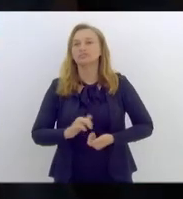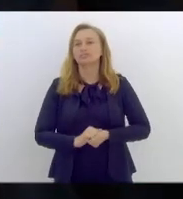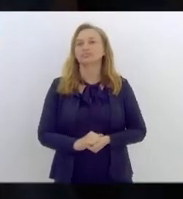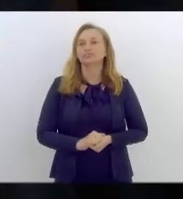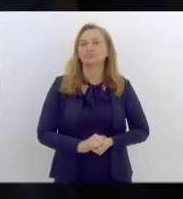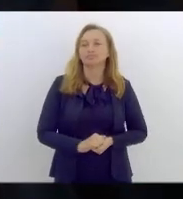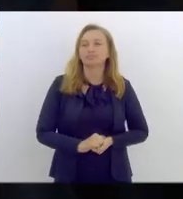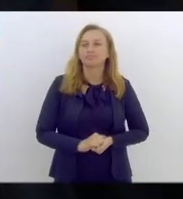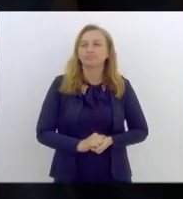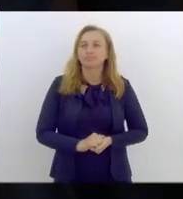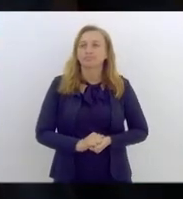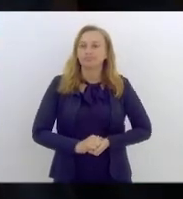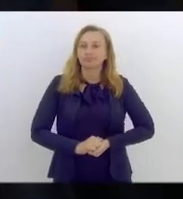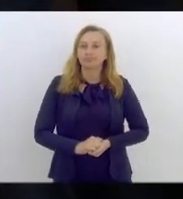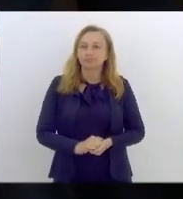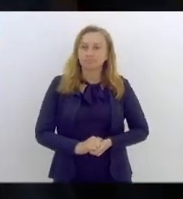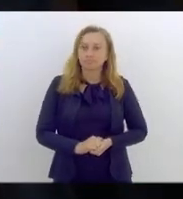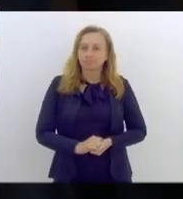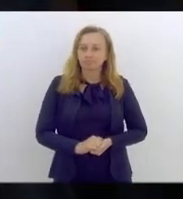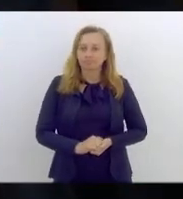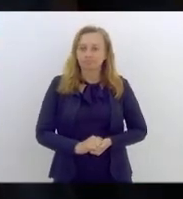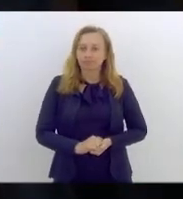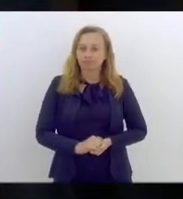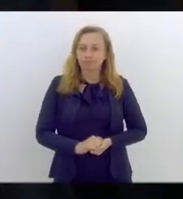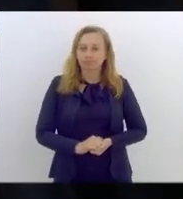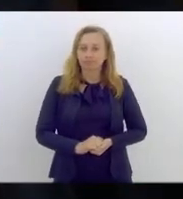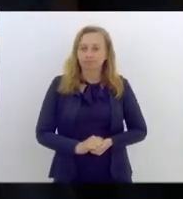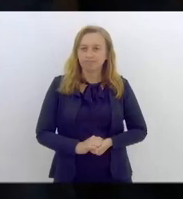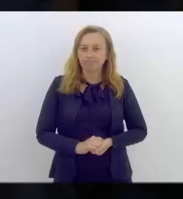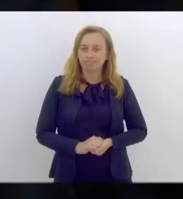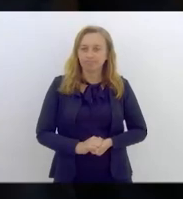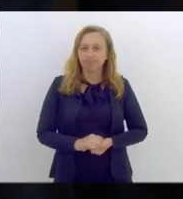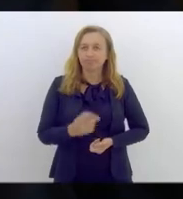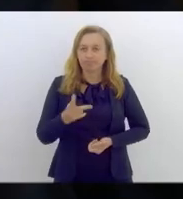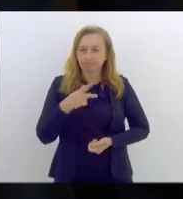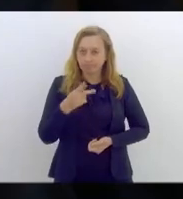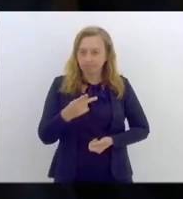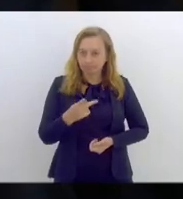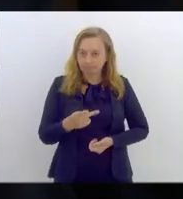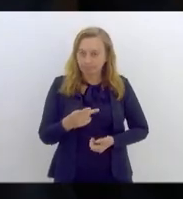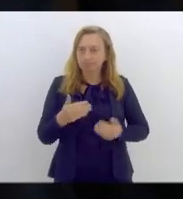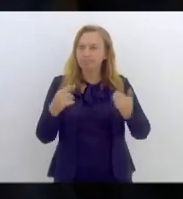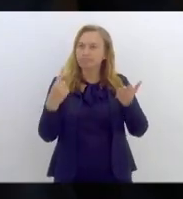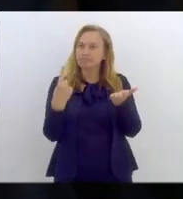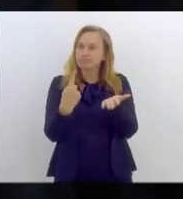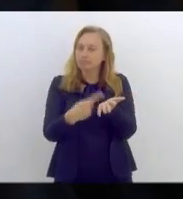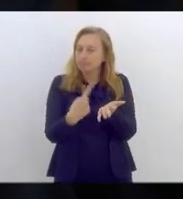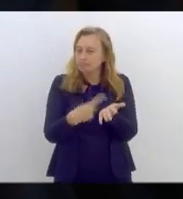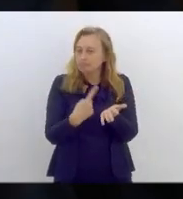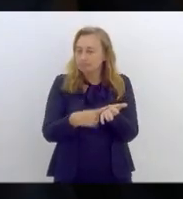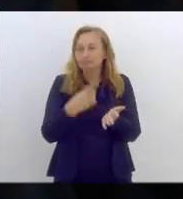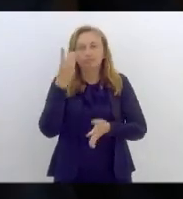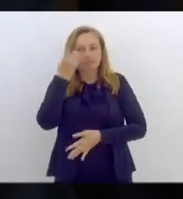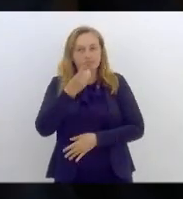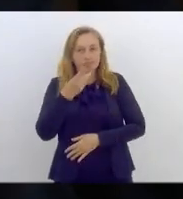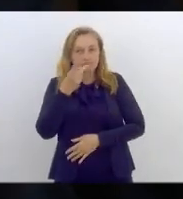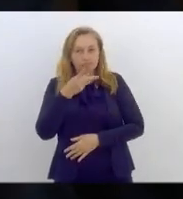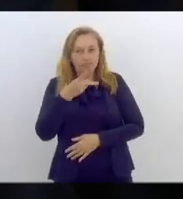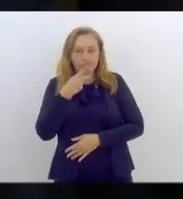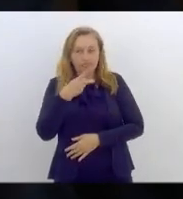só fazendo aqui um comungando e e concordando com a fala da deputada